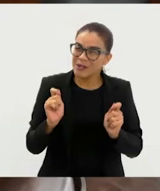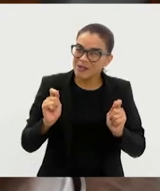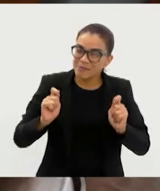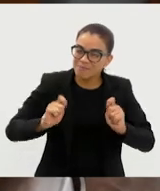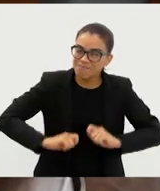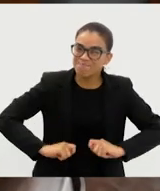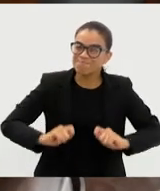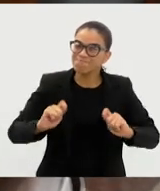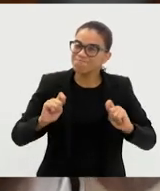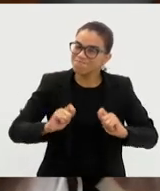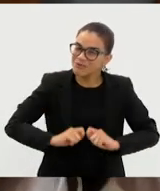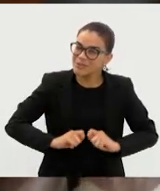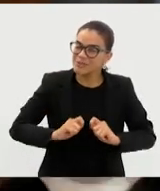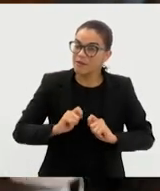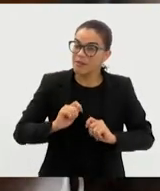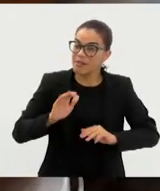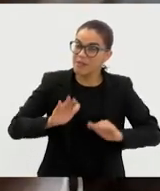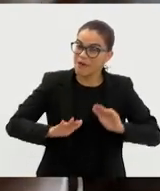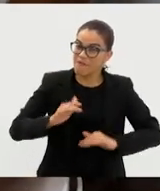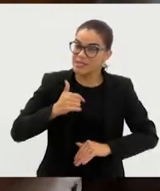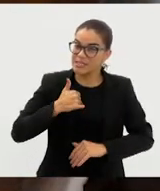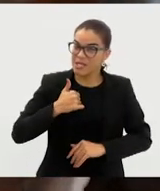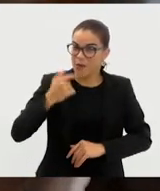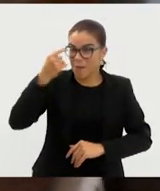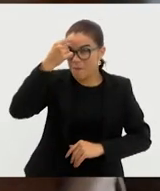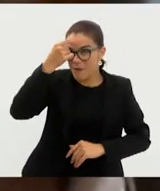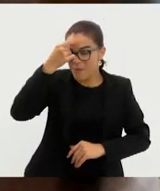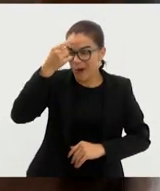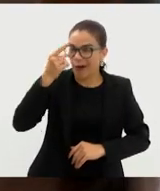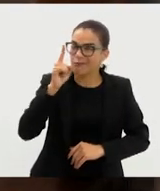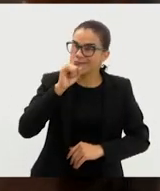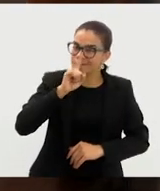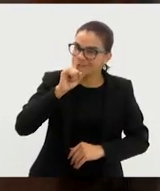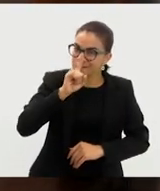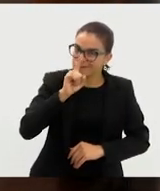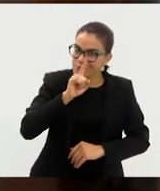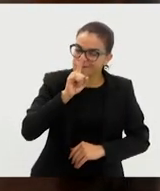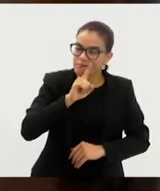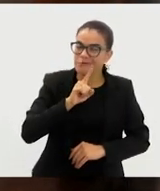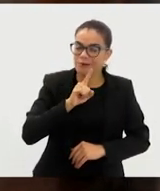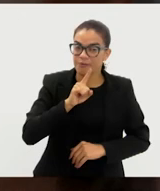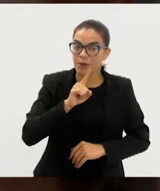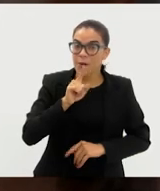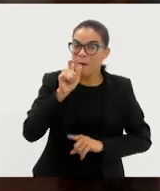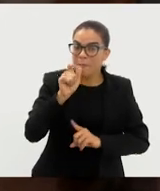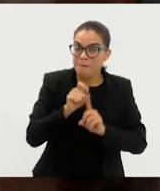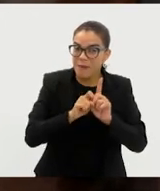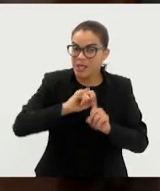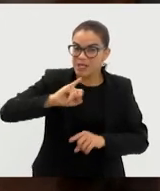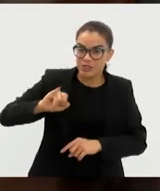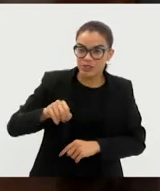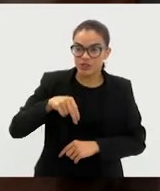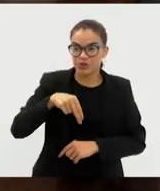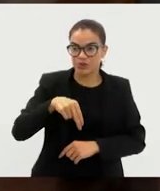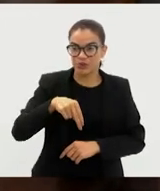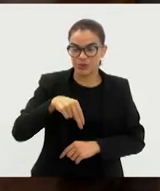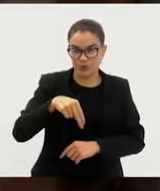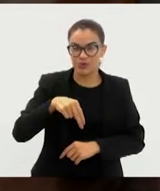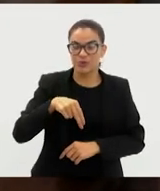Possivelmente, a não ser que a minha memória esteja falhando, em junho deste